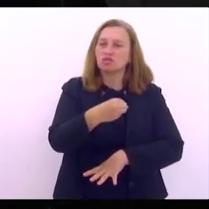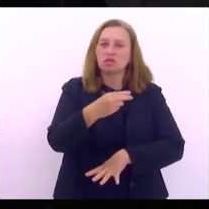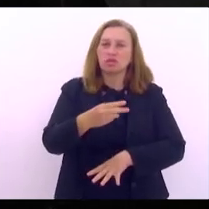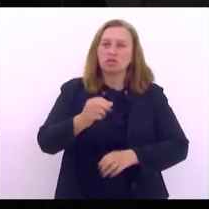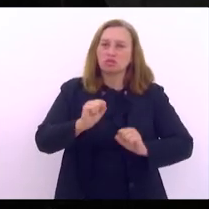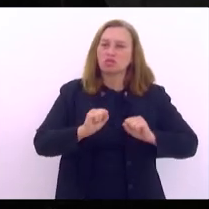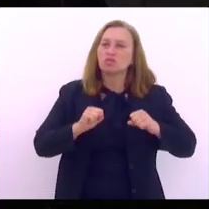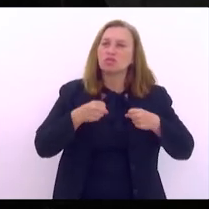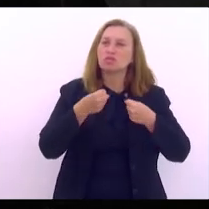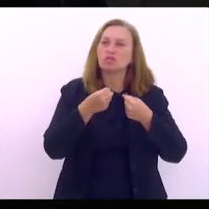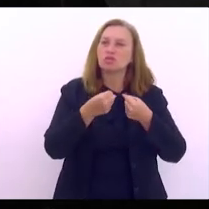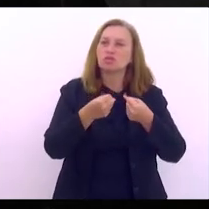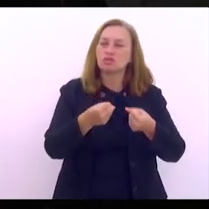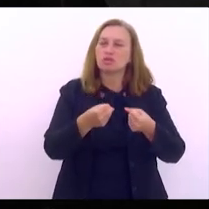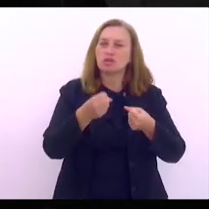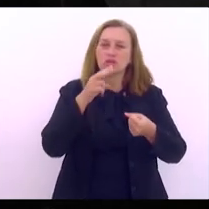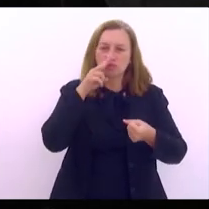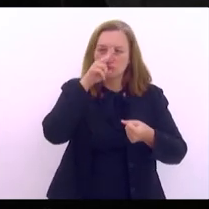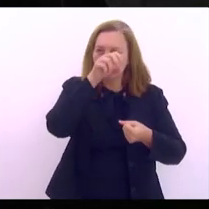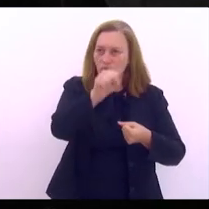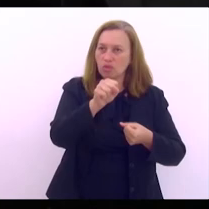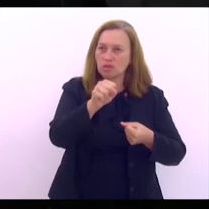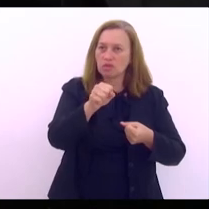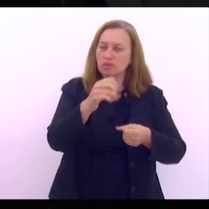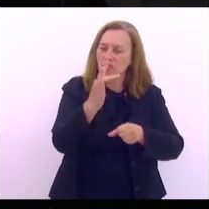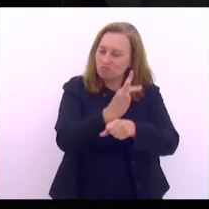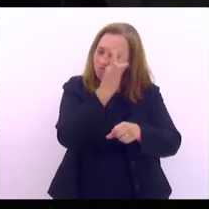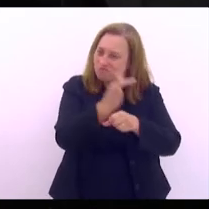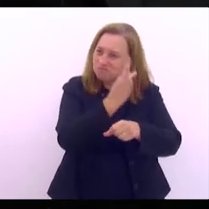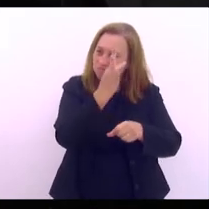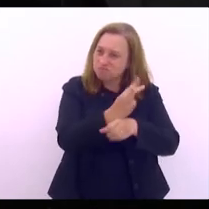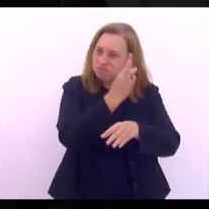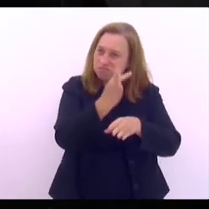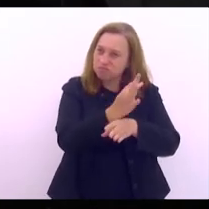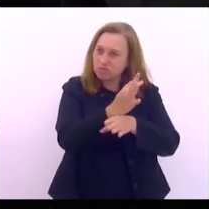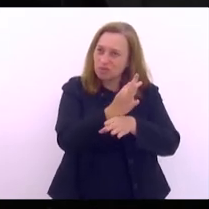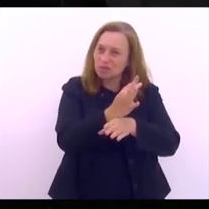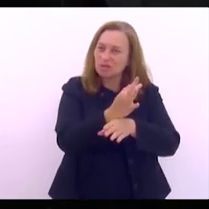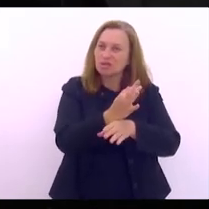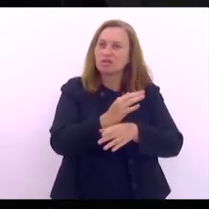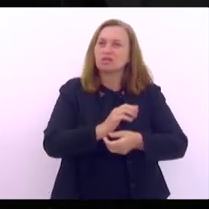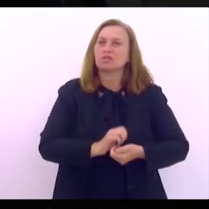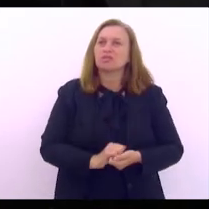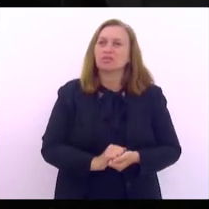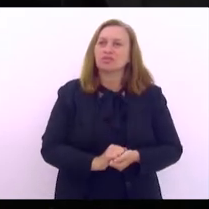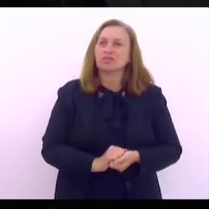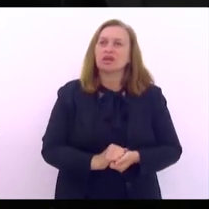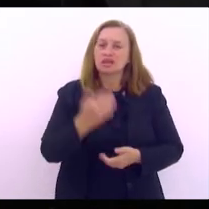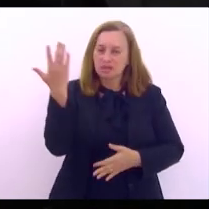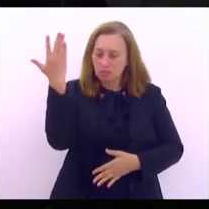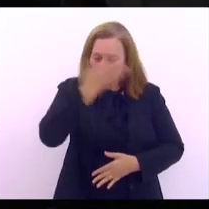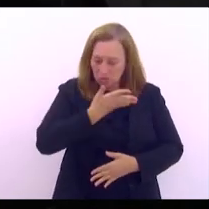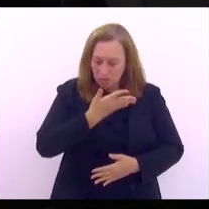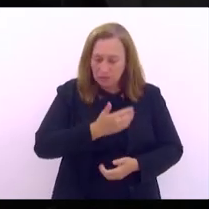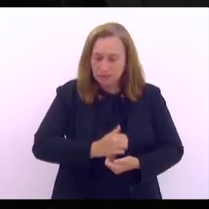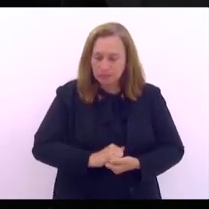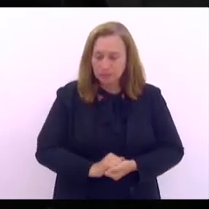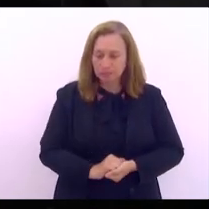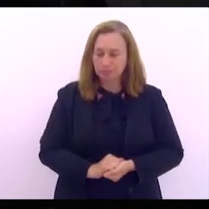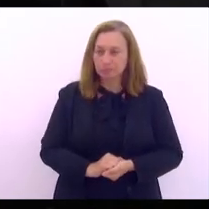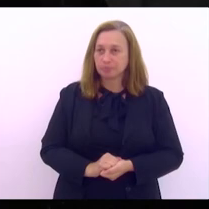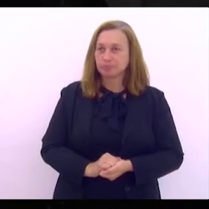força para poderem resistir a essa provação.